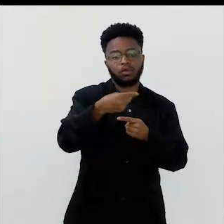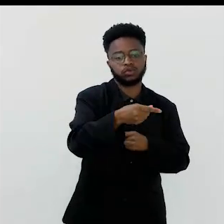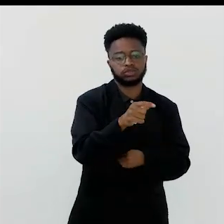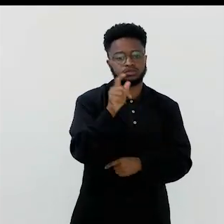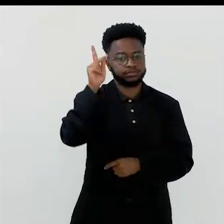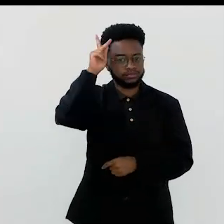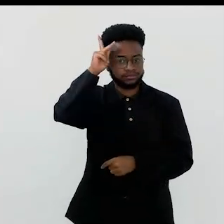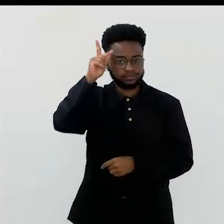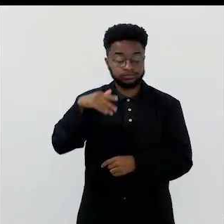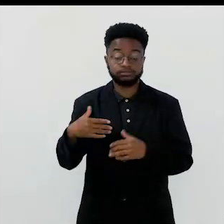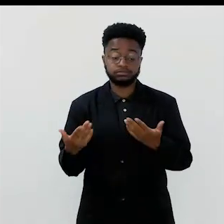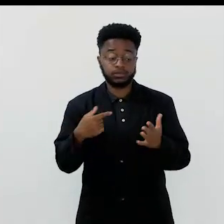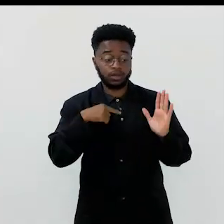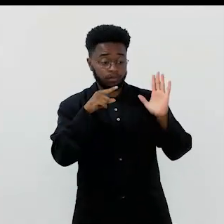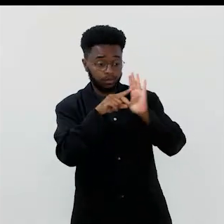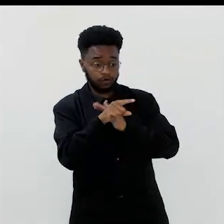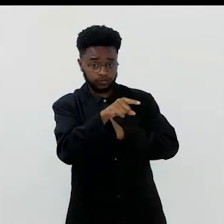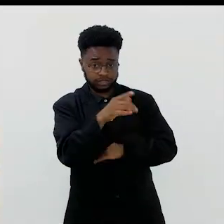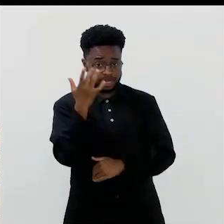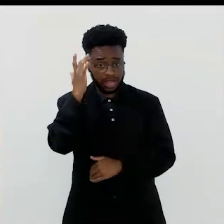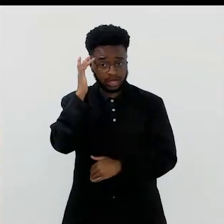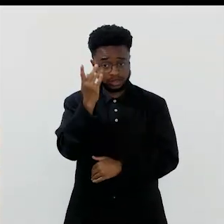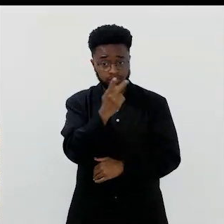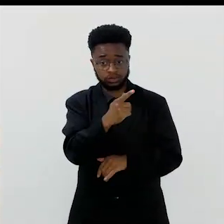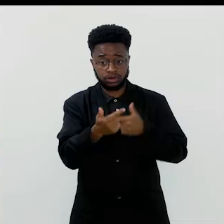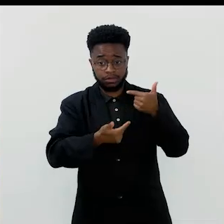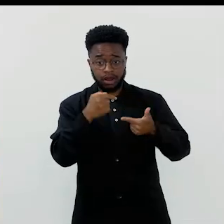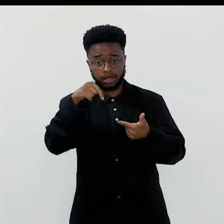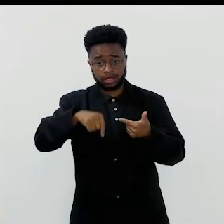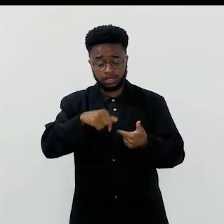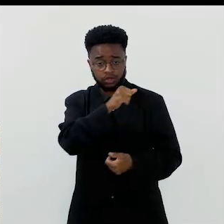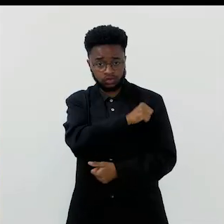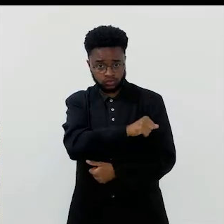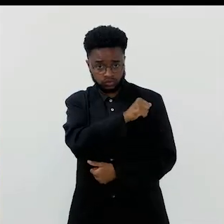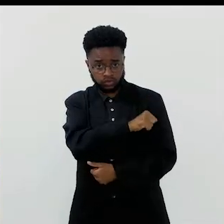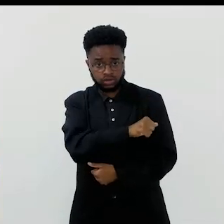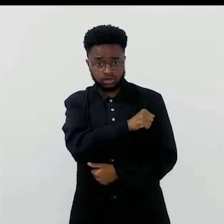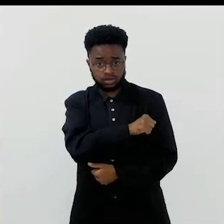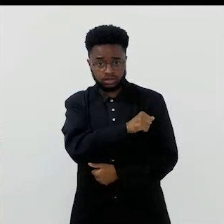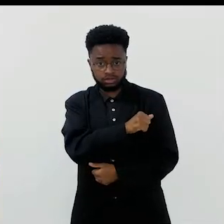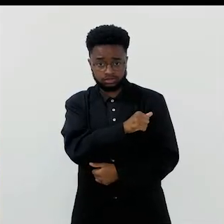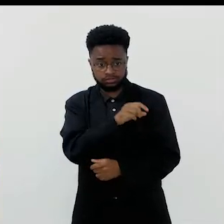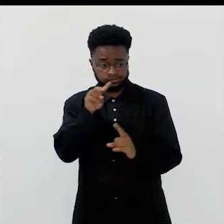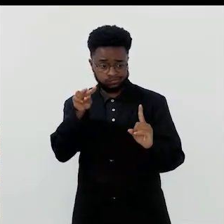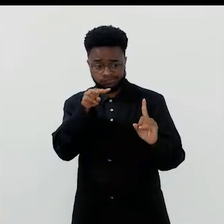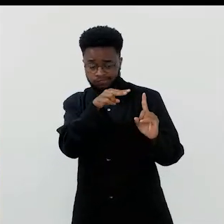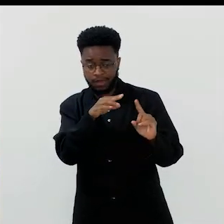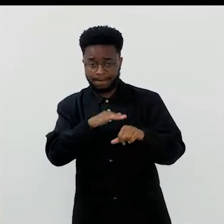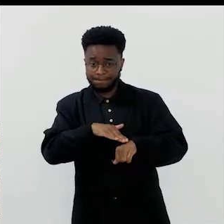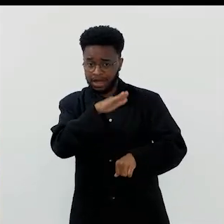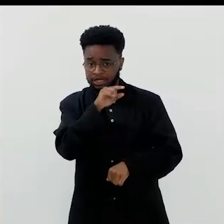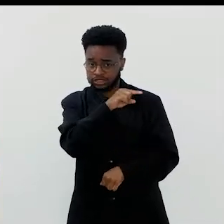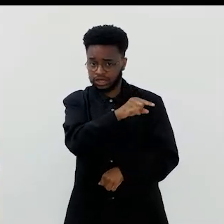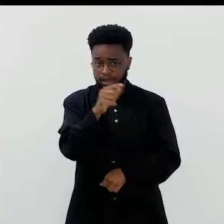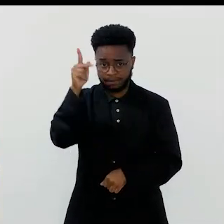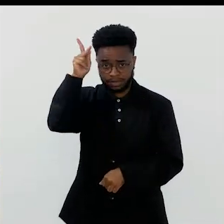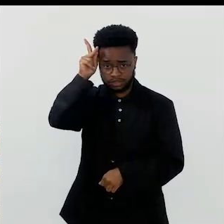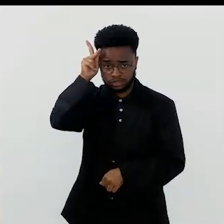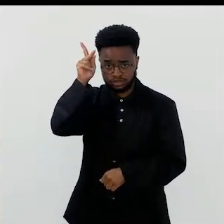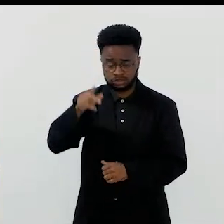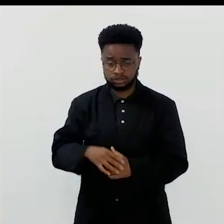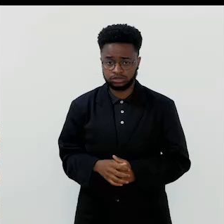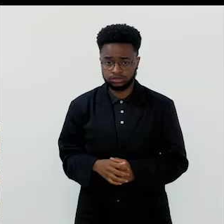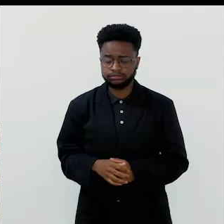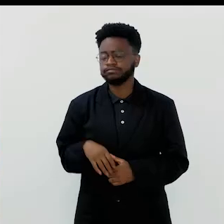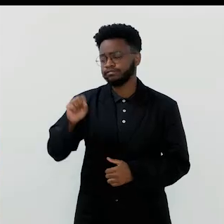que lá, né? Então vem a pergunta. Aqui. Você acha que esse teu trabalho do Rio de Janeiro te deu mais visibilidade lá em Parintins,